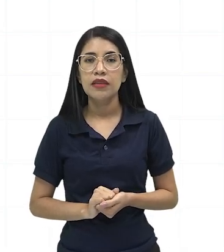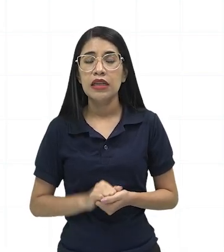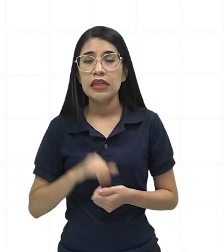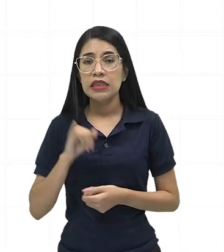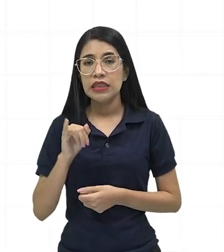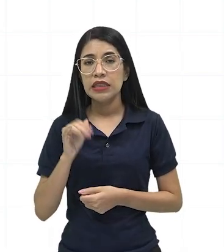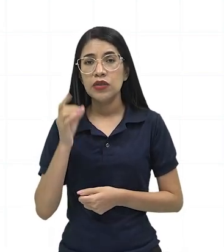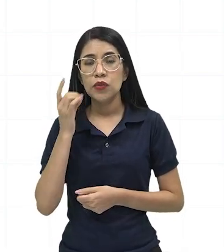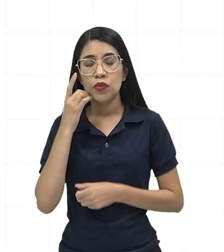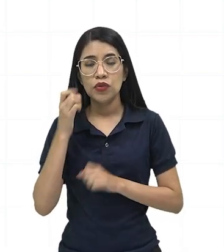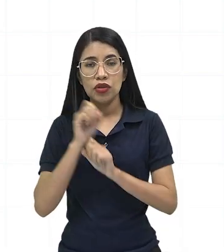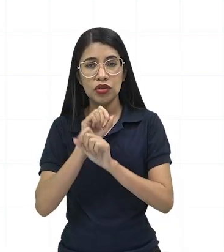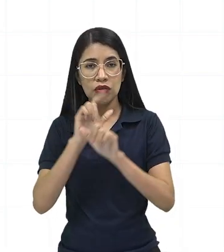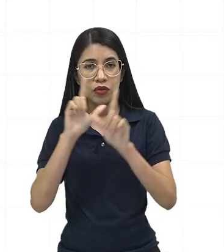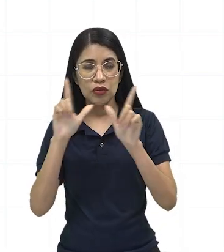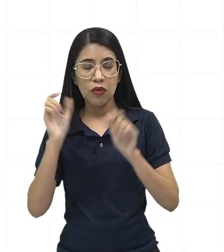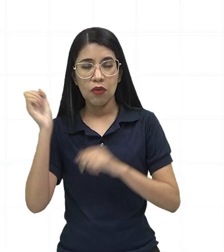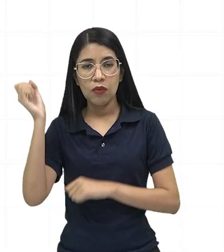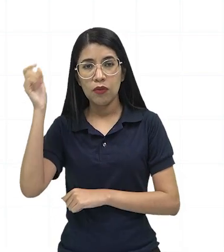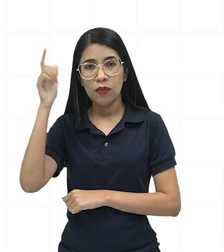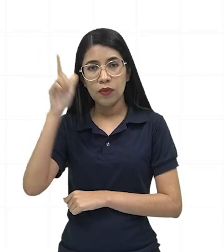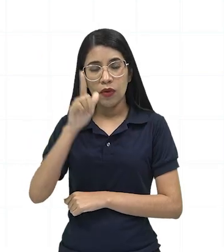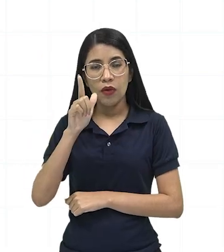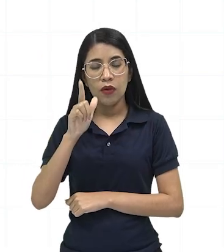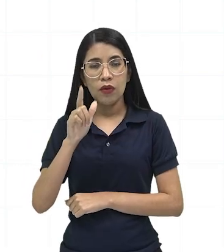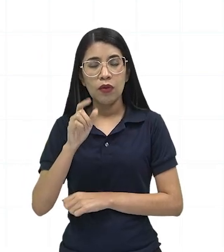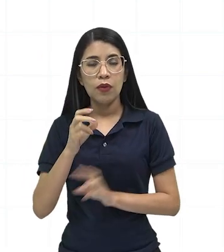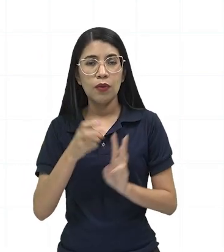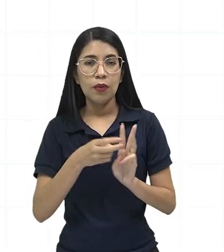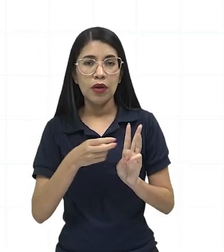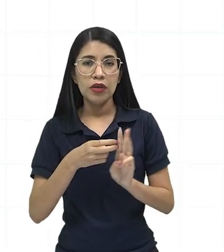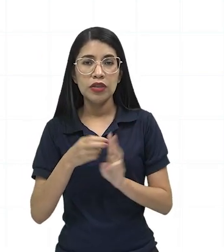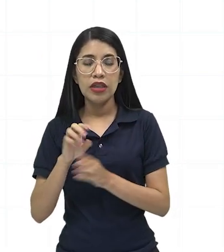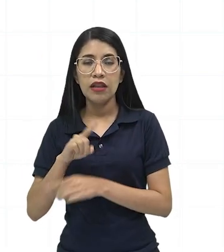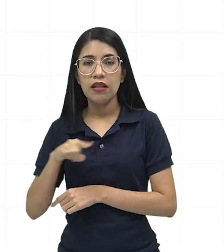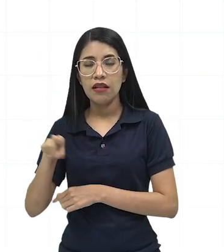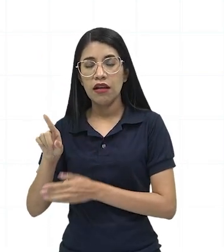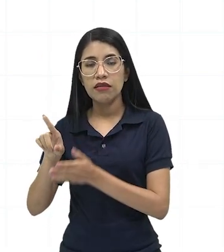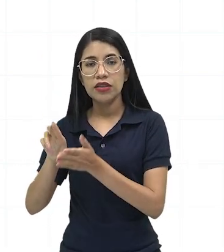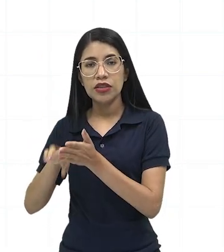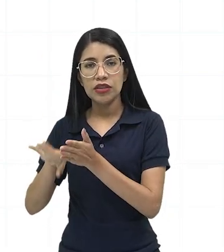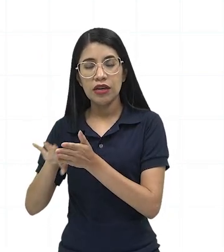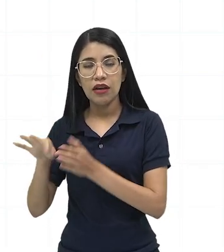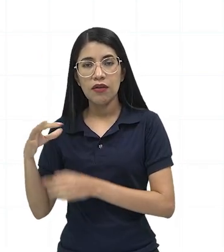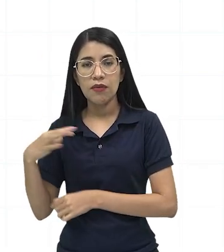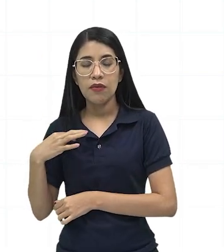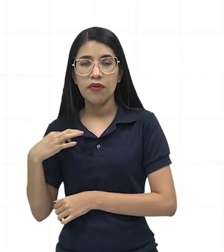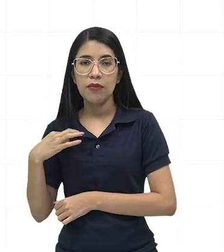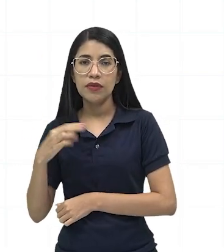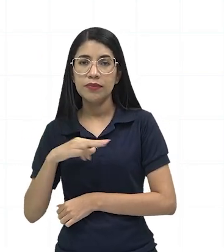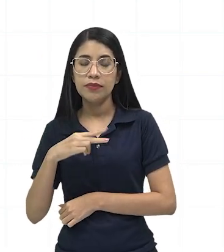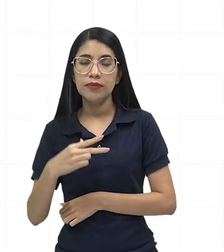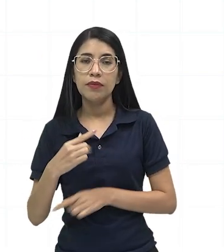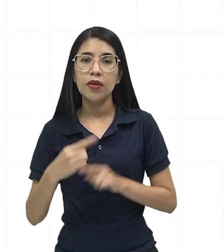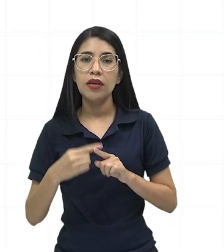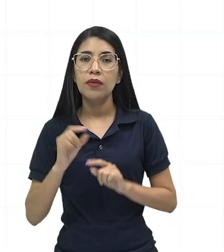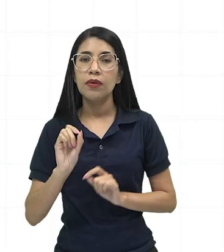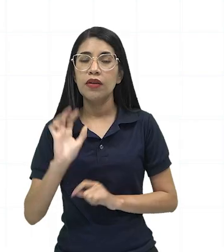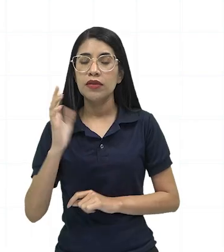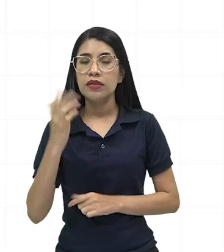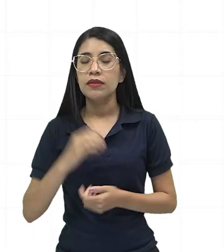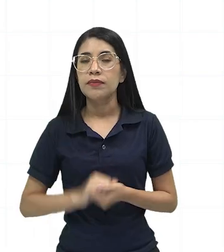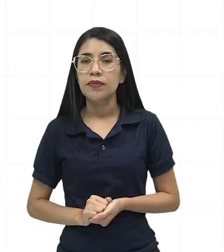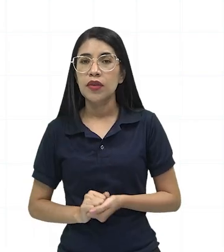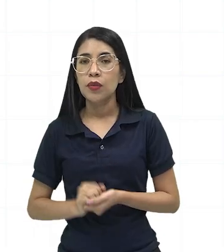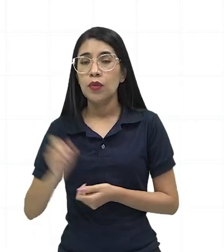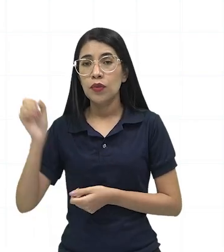numa manhã de sol, o índio teria despido o português, Por quê? Porque justamente o sol é